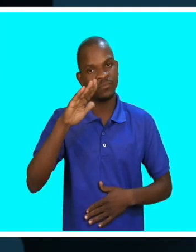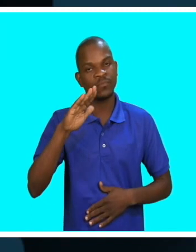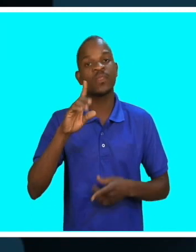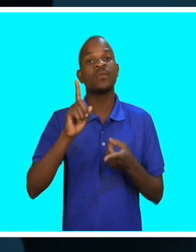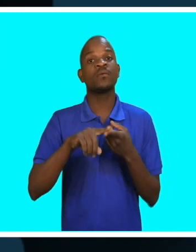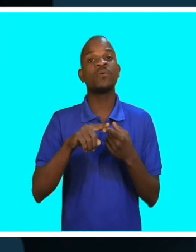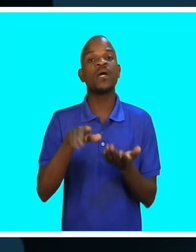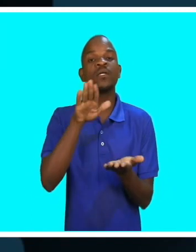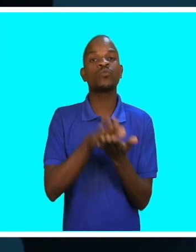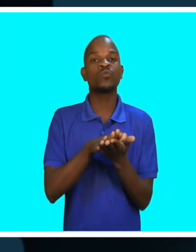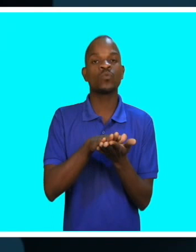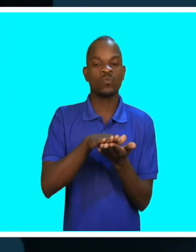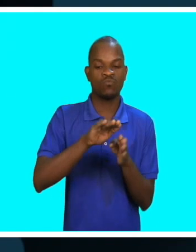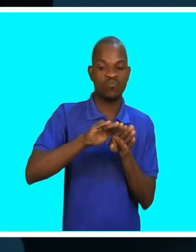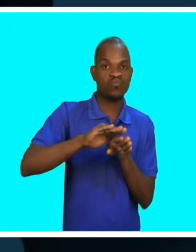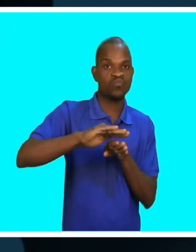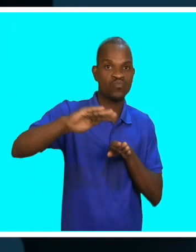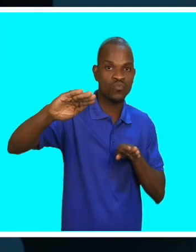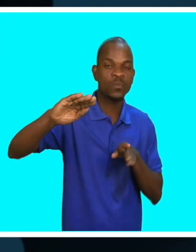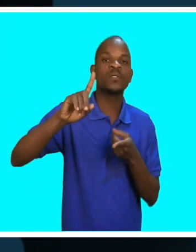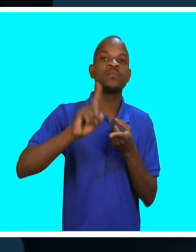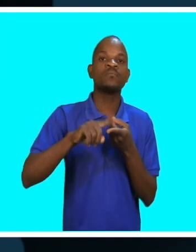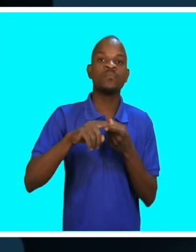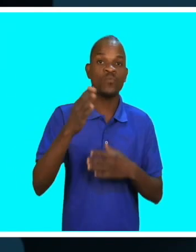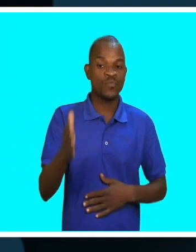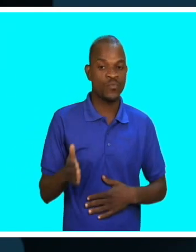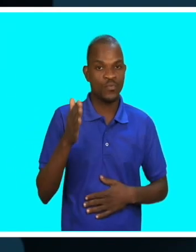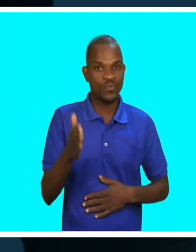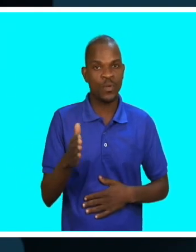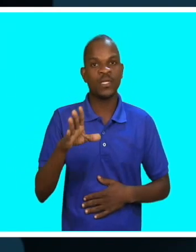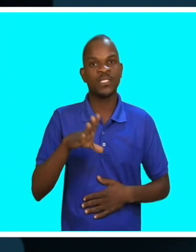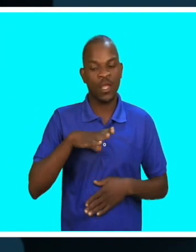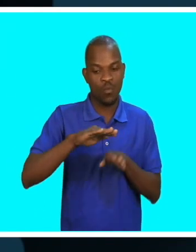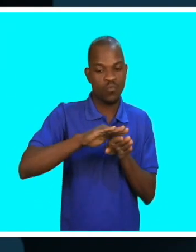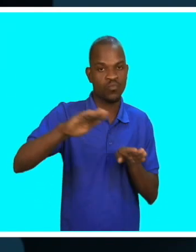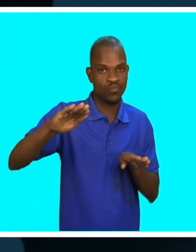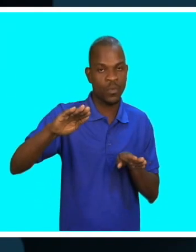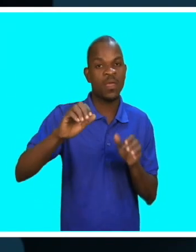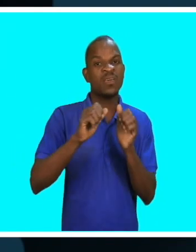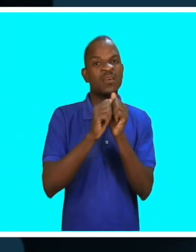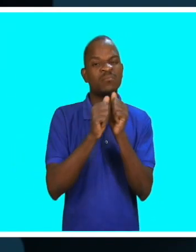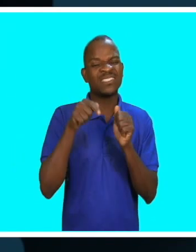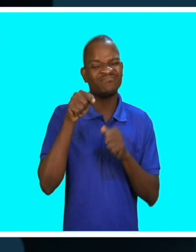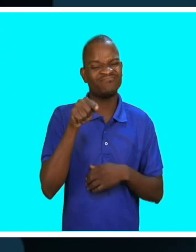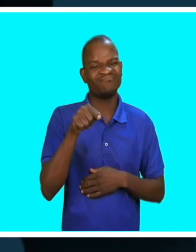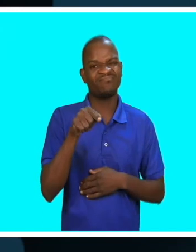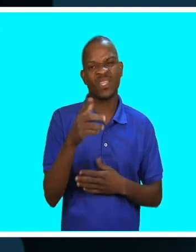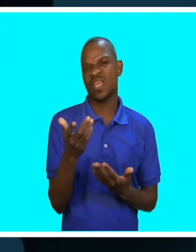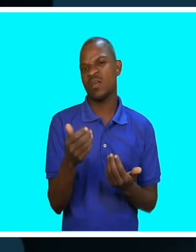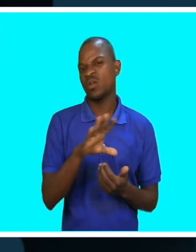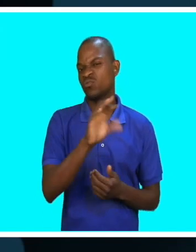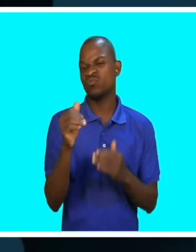como é o caso das próprias rampas. O Metro tem lá uma rampa móvel, mas esta rampa móvel